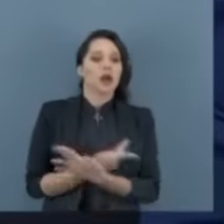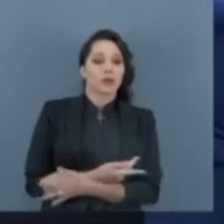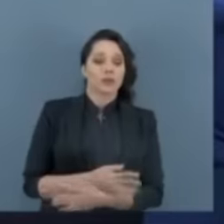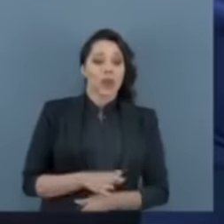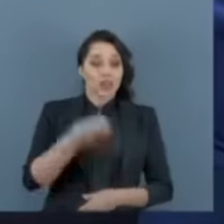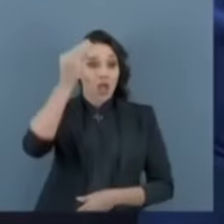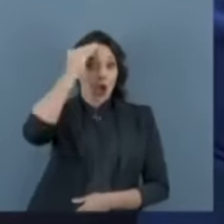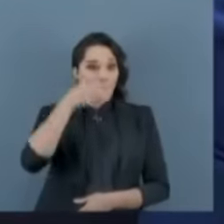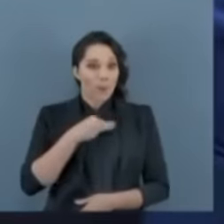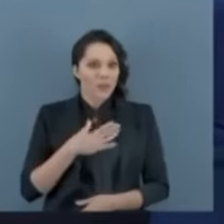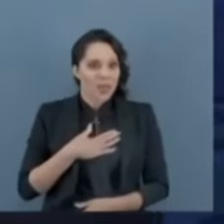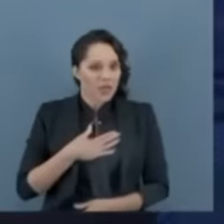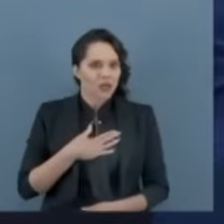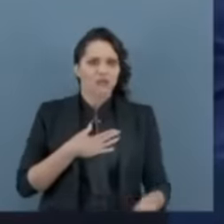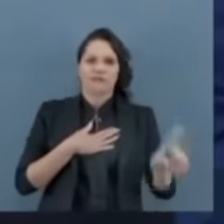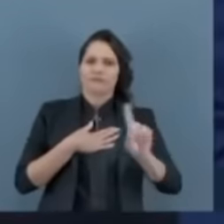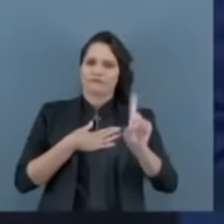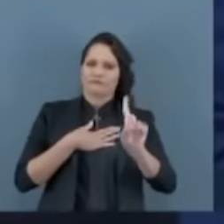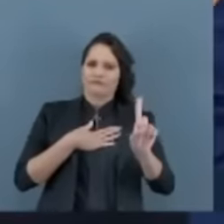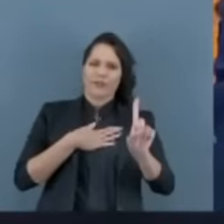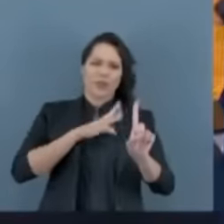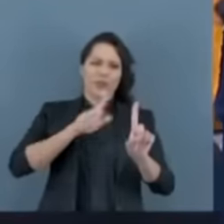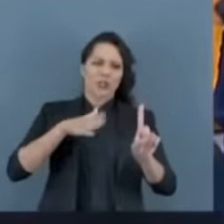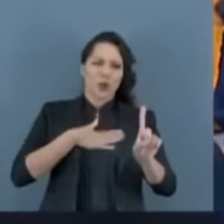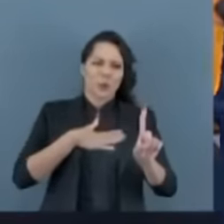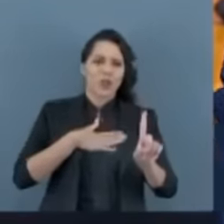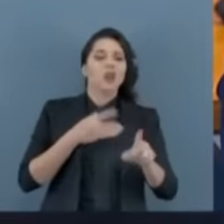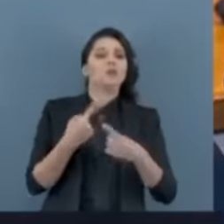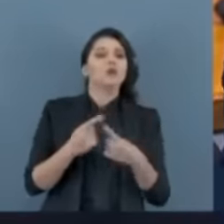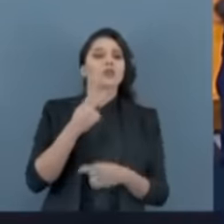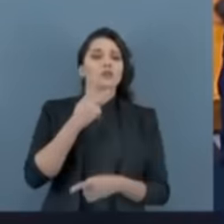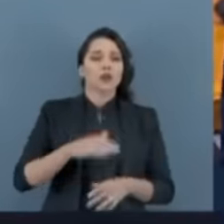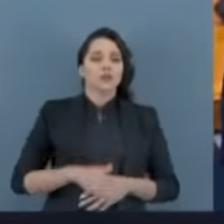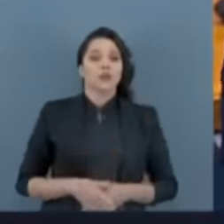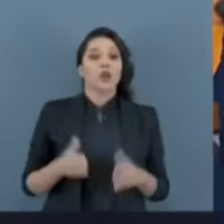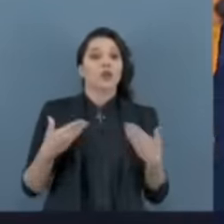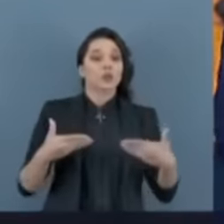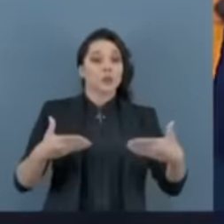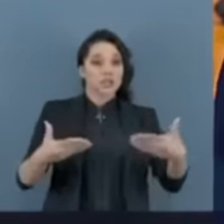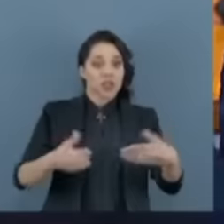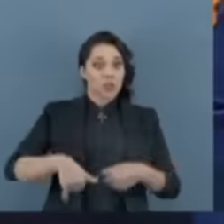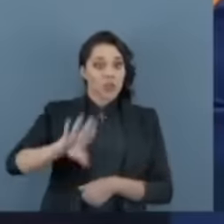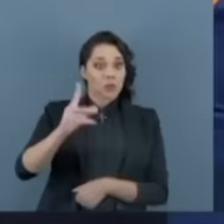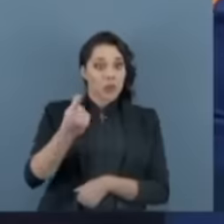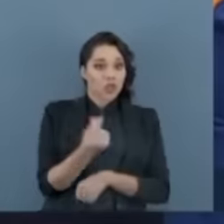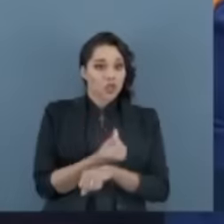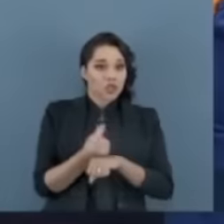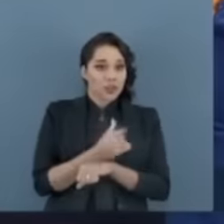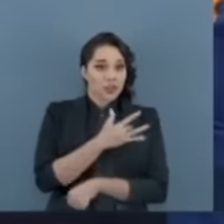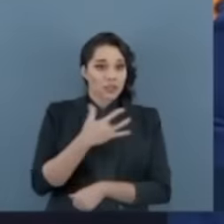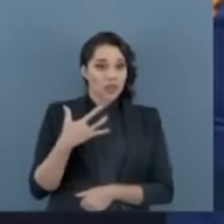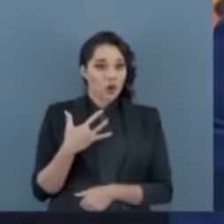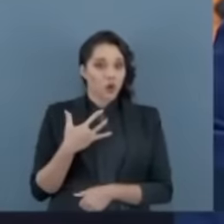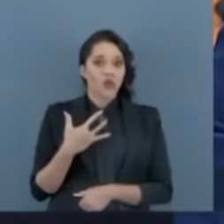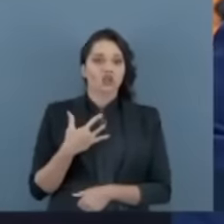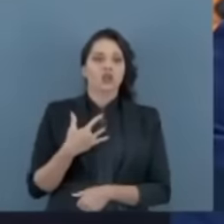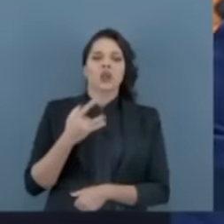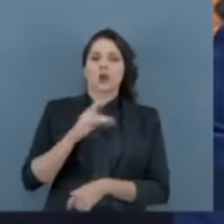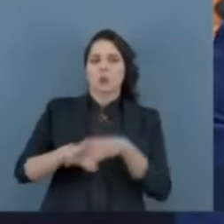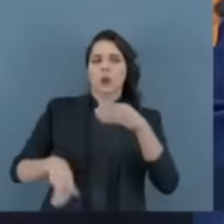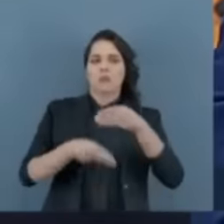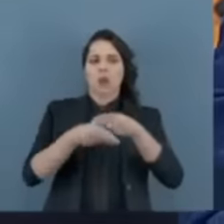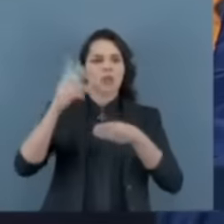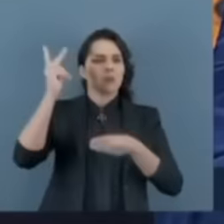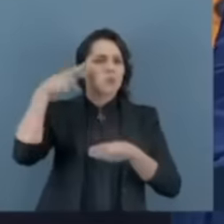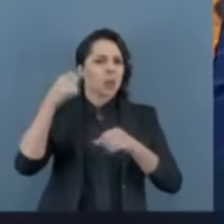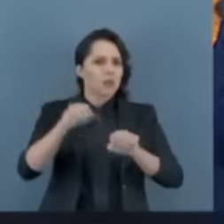culpa também não é minha. Não foi só minha. Por que eu estou falando isso? Quando o Ministério da Paz, que tem mais orçamento é a saúde, com questão de emendas parlamentares,